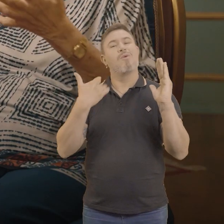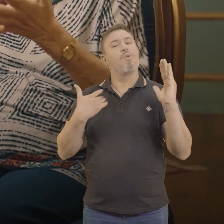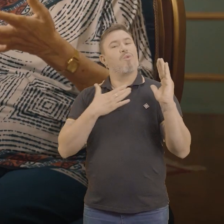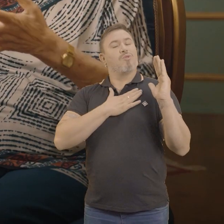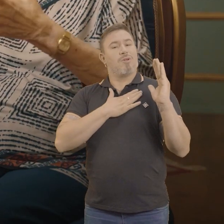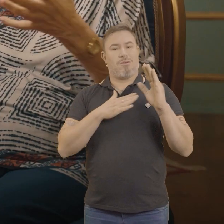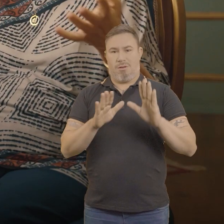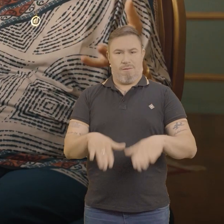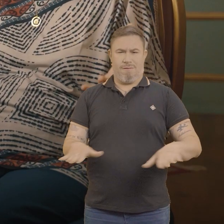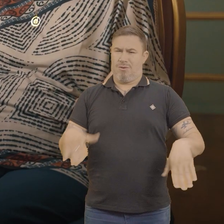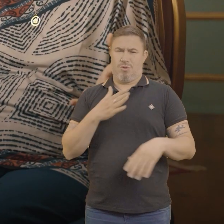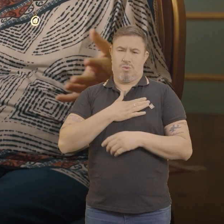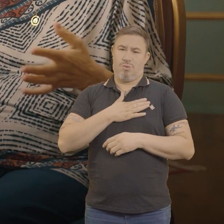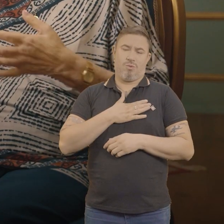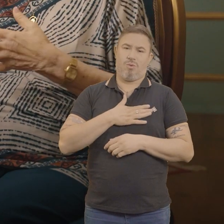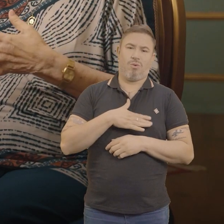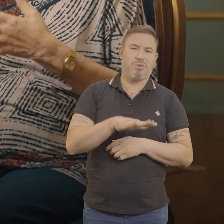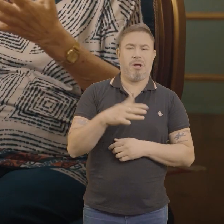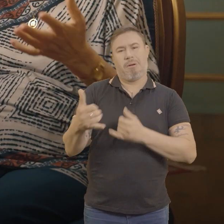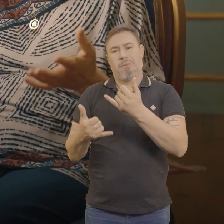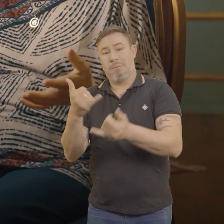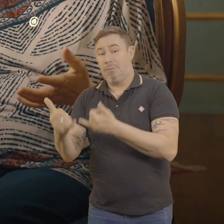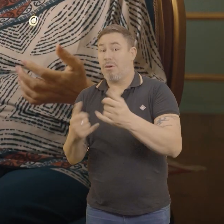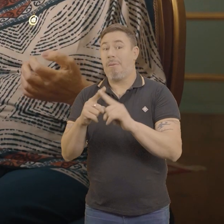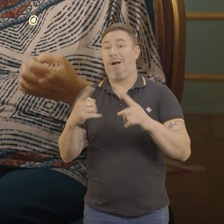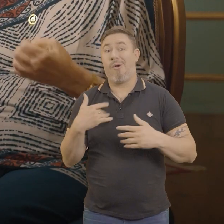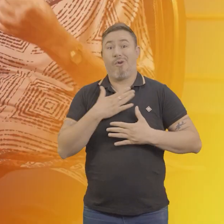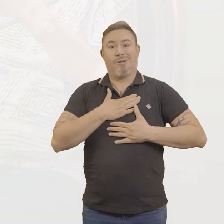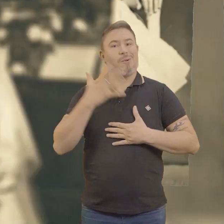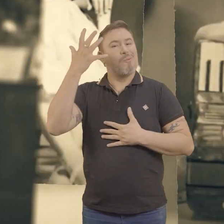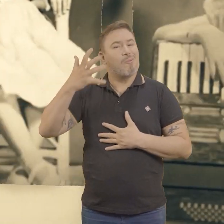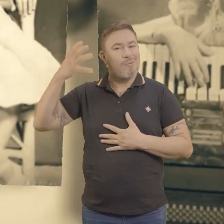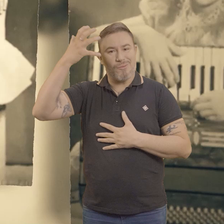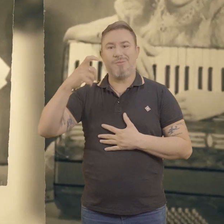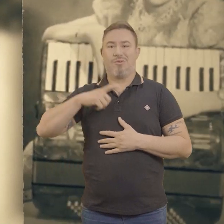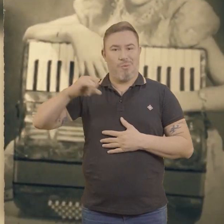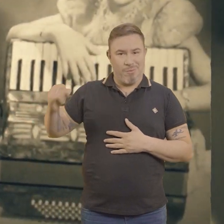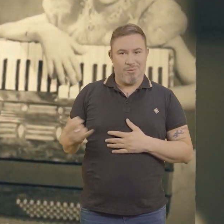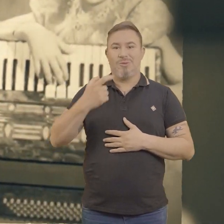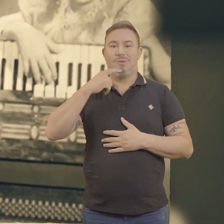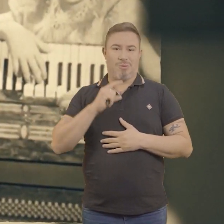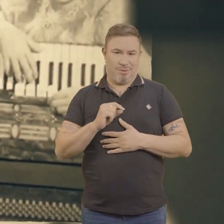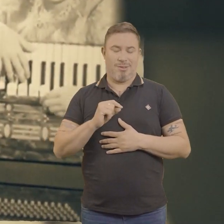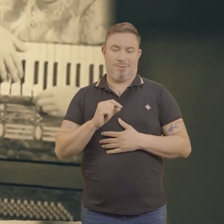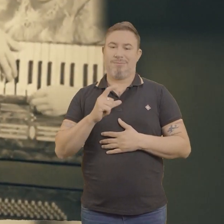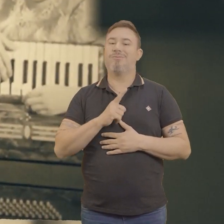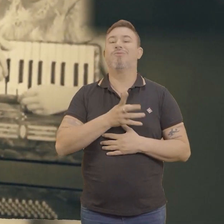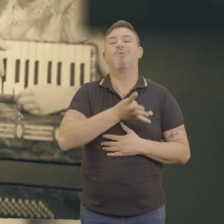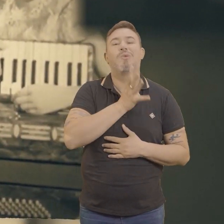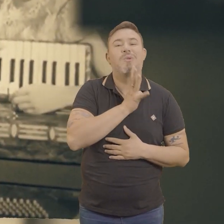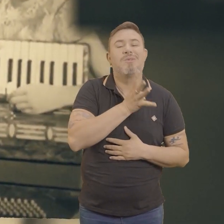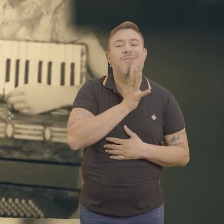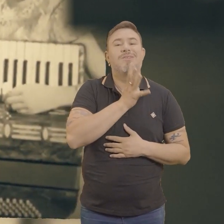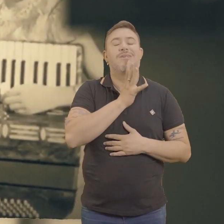Na infância eu não gostava de brincar, não gostava de algumas coisas, mas eu gostava de música. E eu tive a oportunidade de conhecer